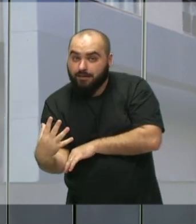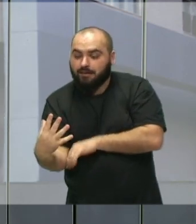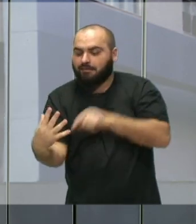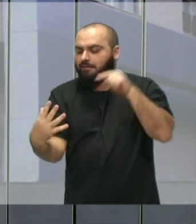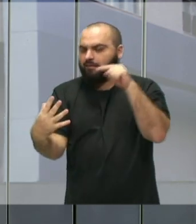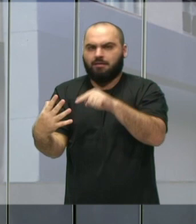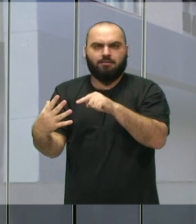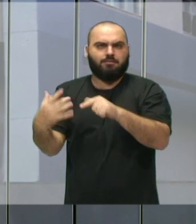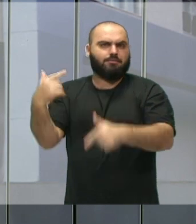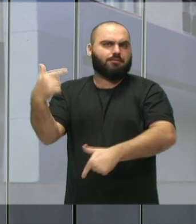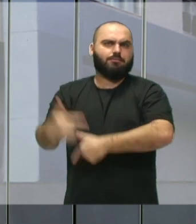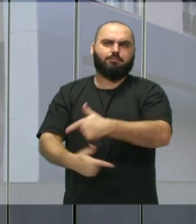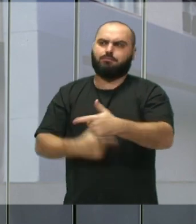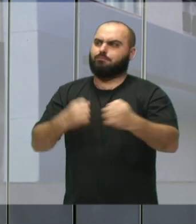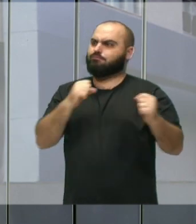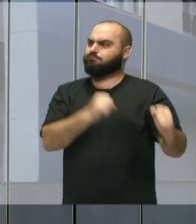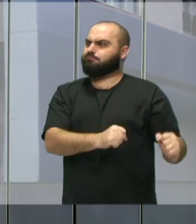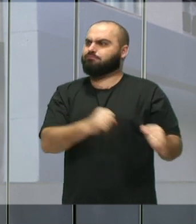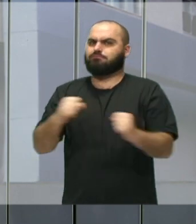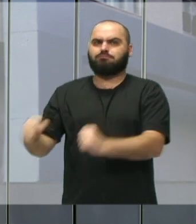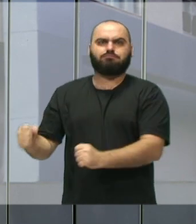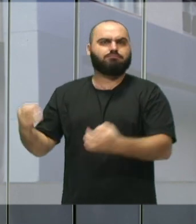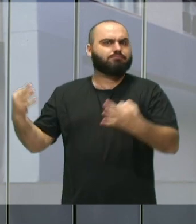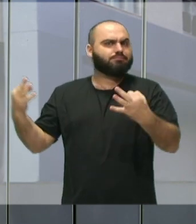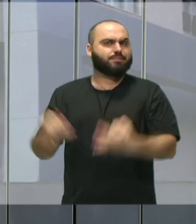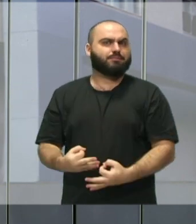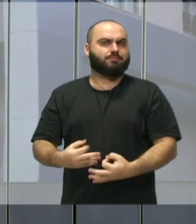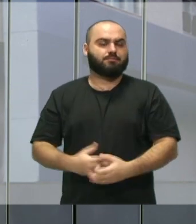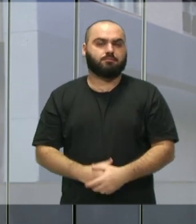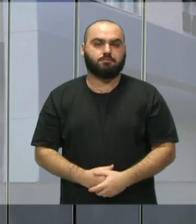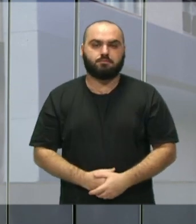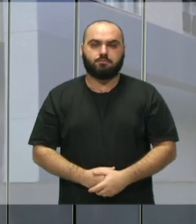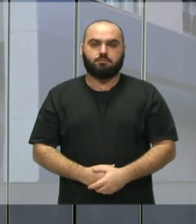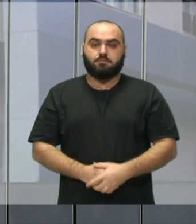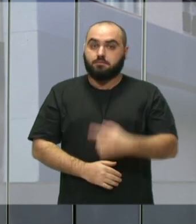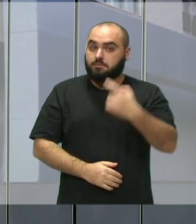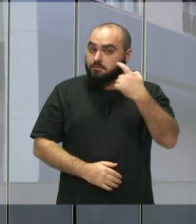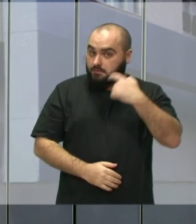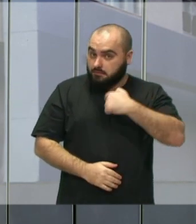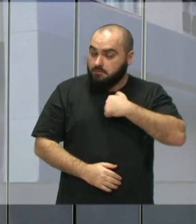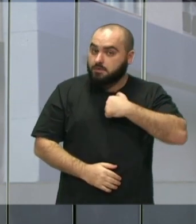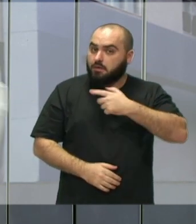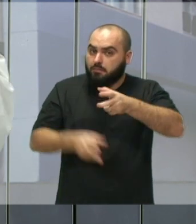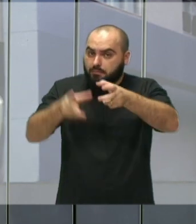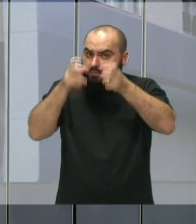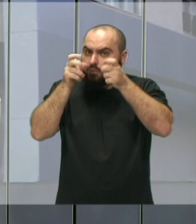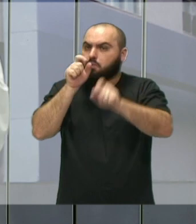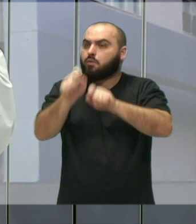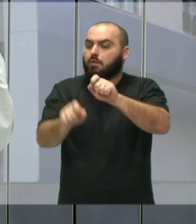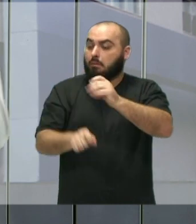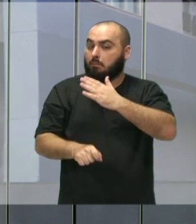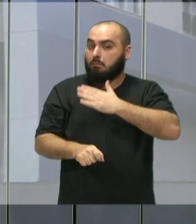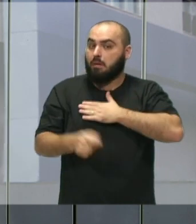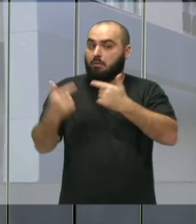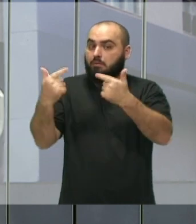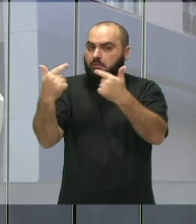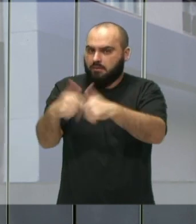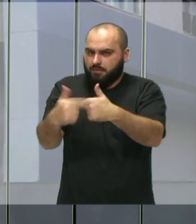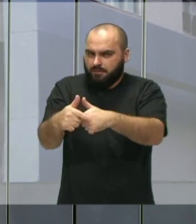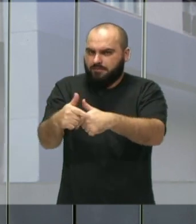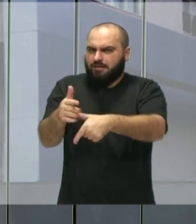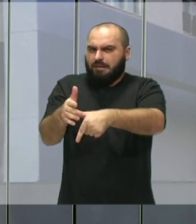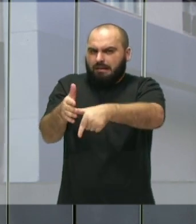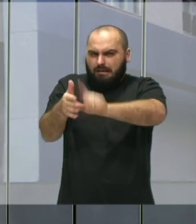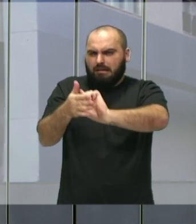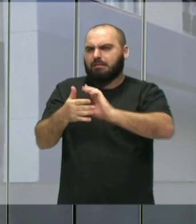ferramenta poderosíssima, Maurício. E eu percebo que no nosso mandato, já até antes de eu